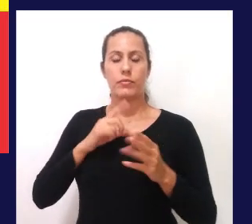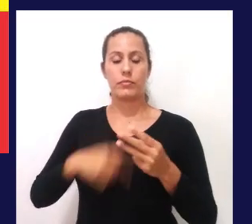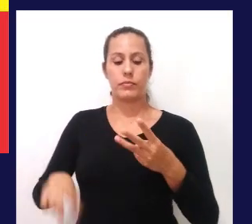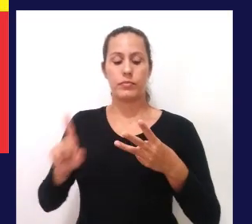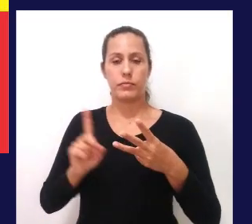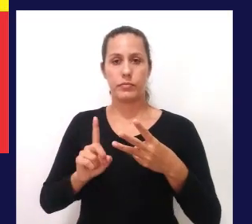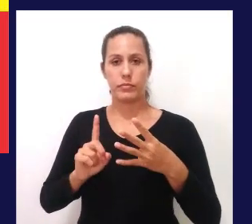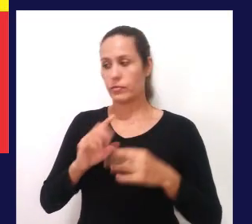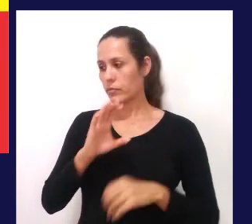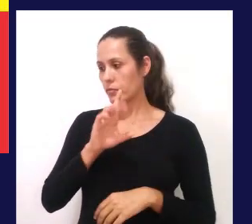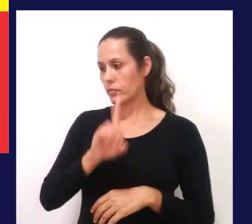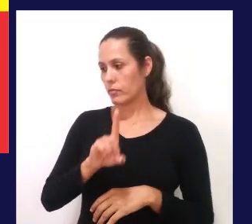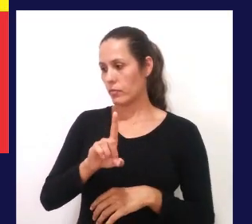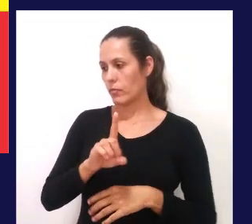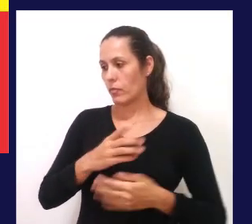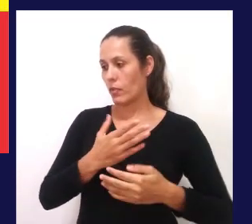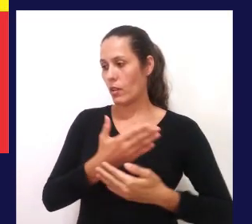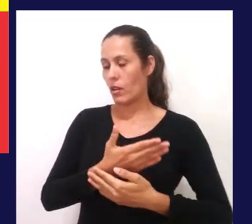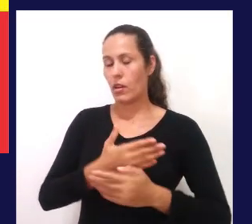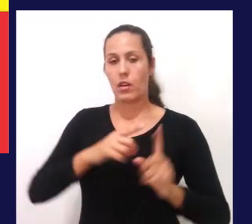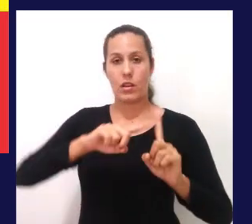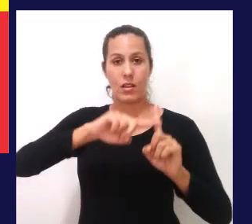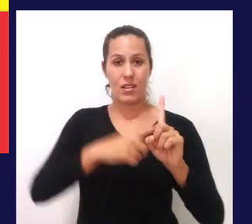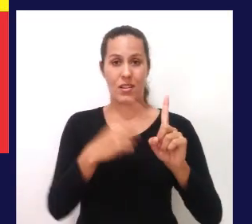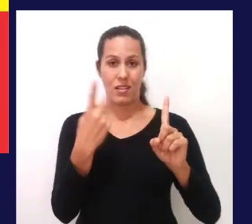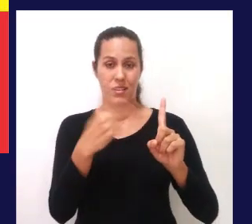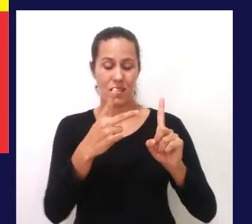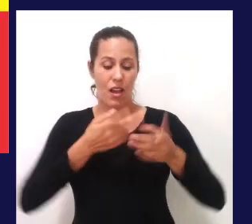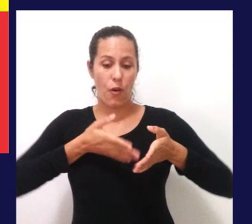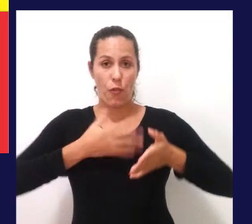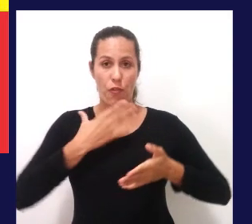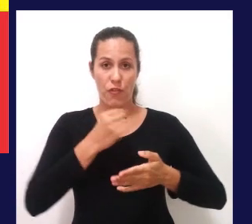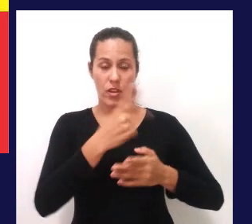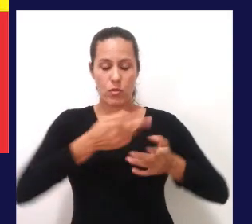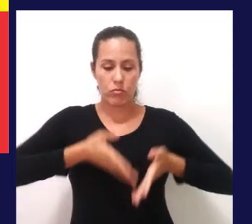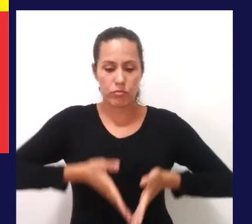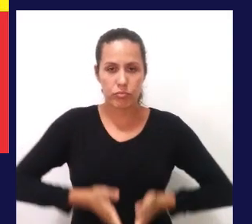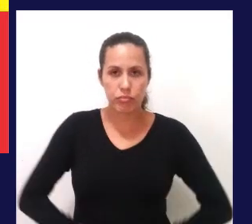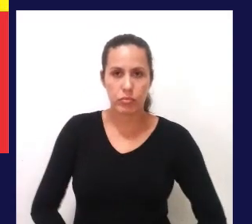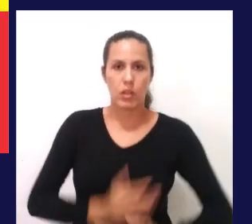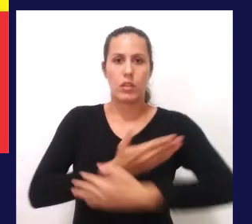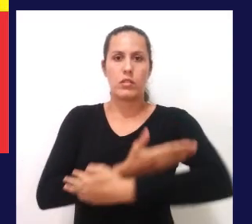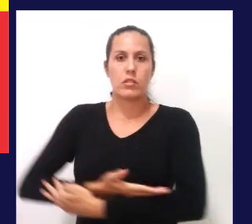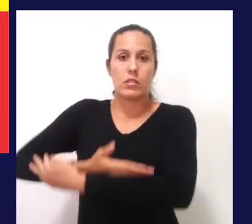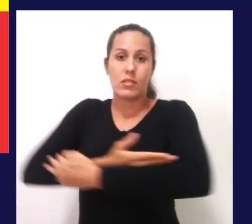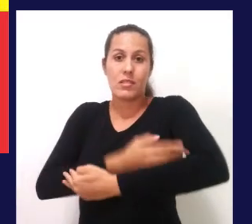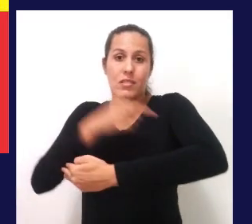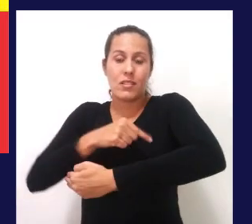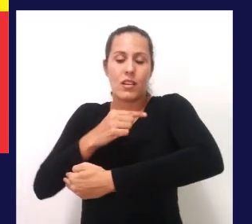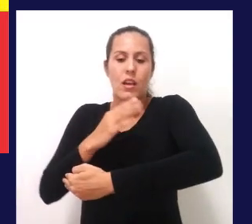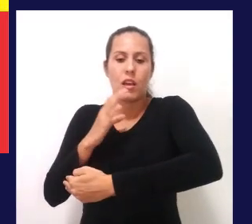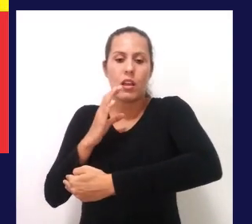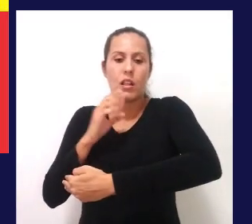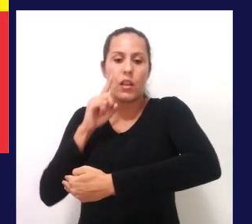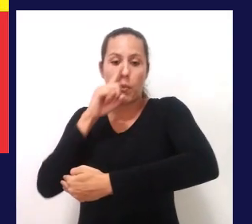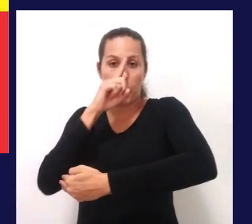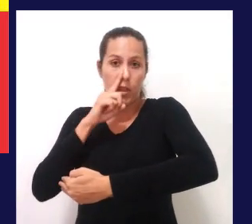Crianças nascidas de mães adolescentes correm menos risco de morrer logo após o